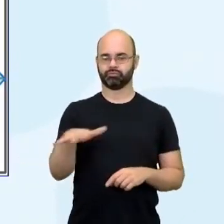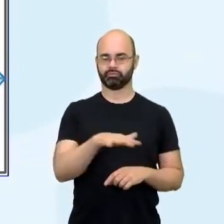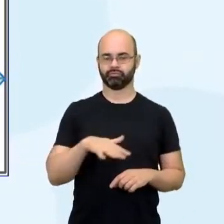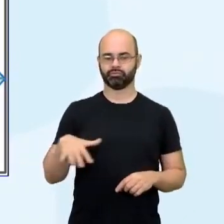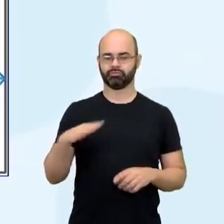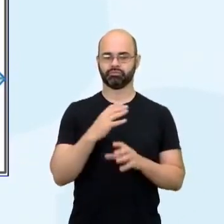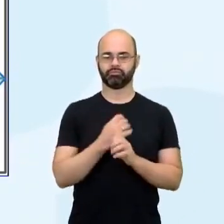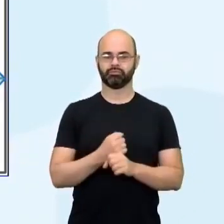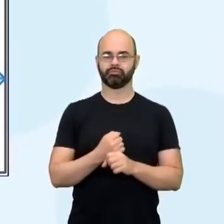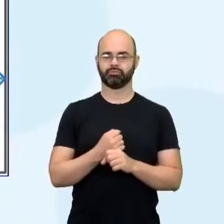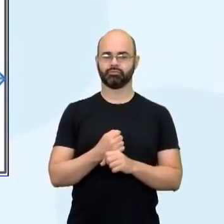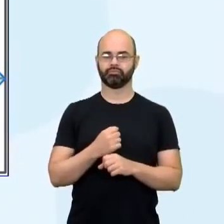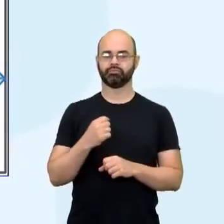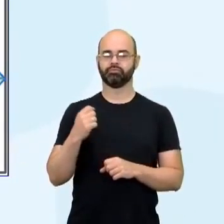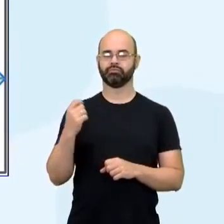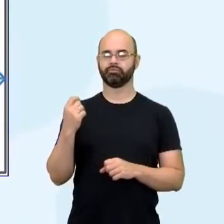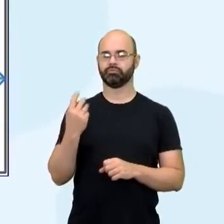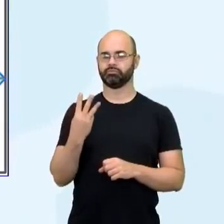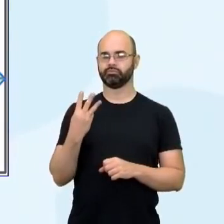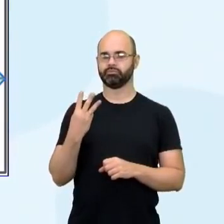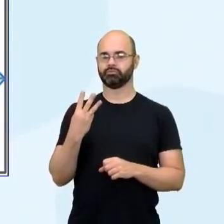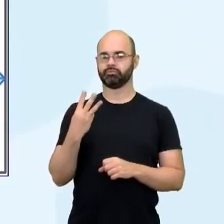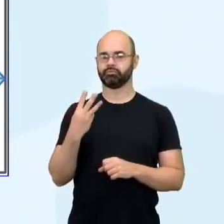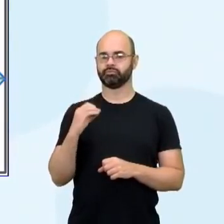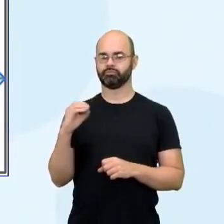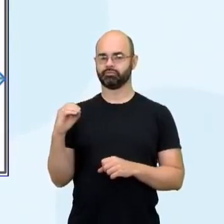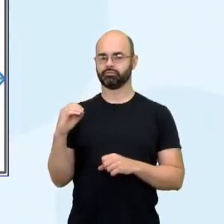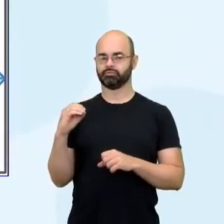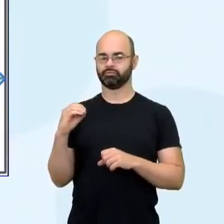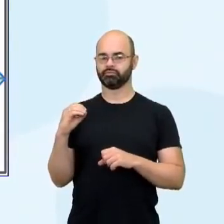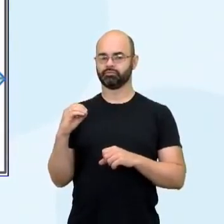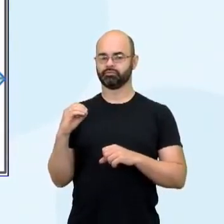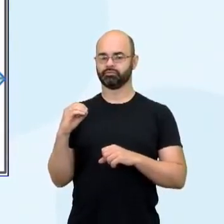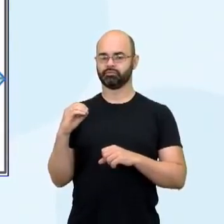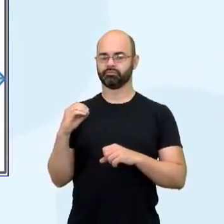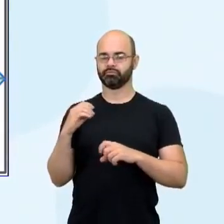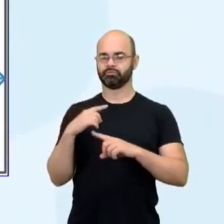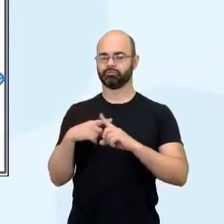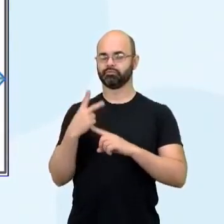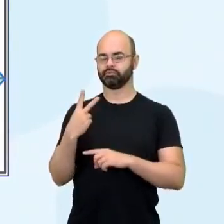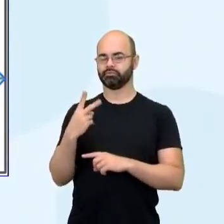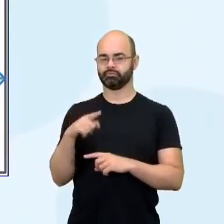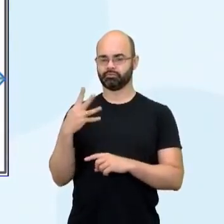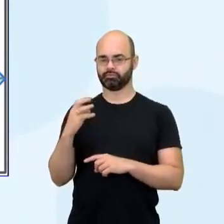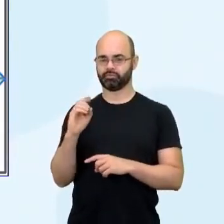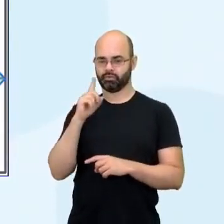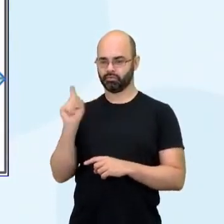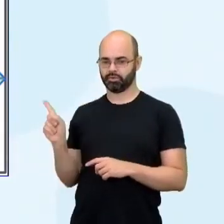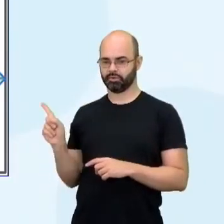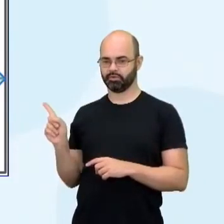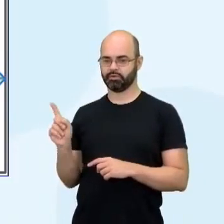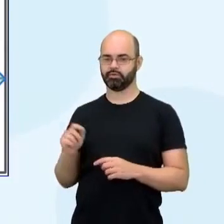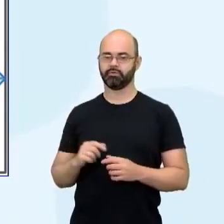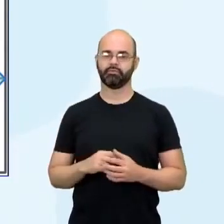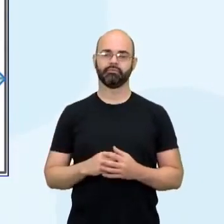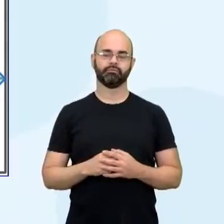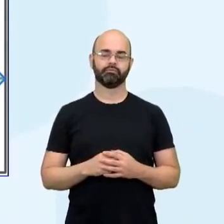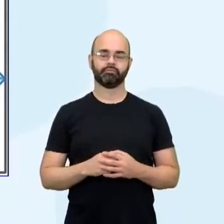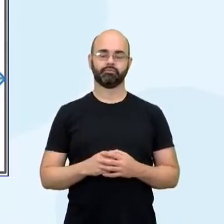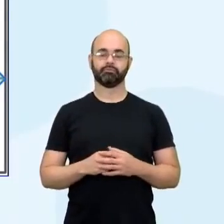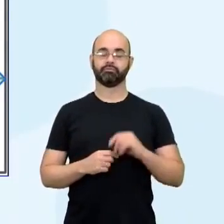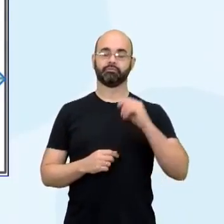ó, do quarto da Mariana. Tudo bem? Então, essa é a pergunta. Lembrando, ela